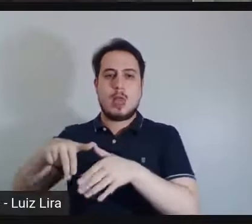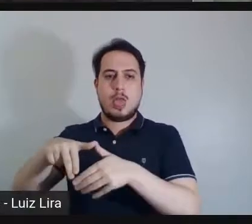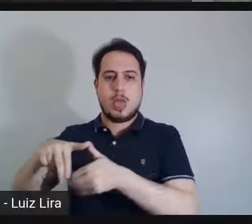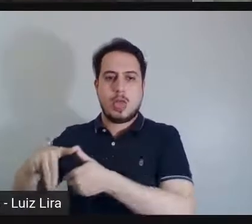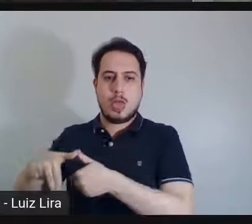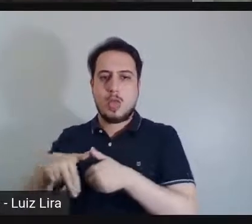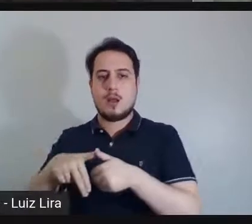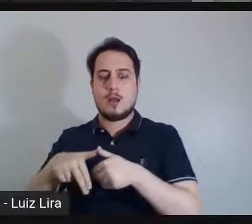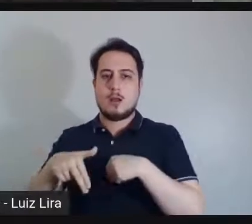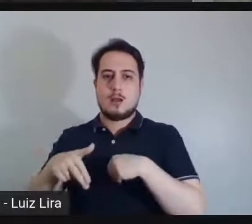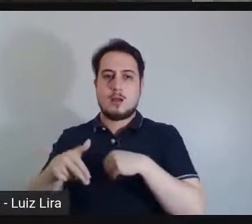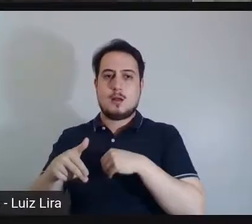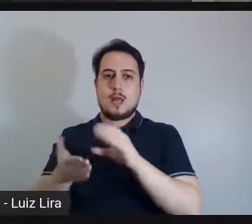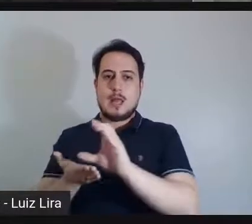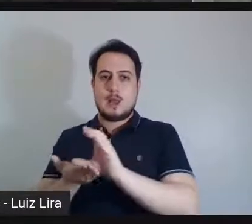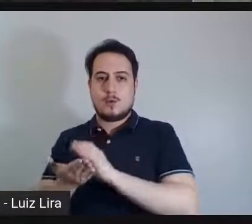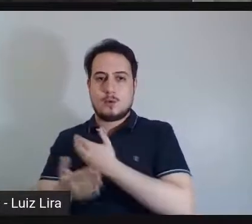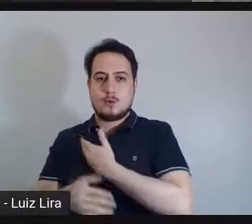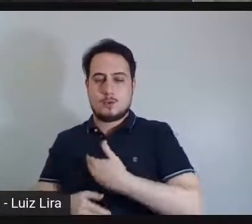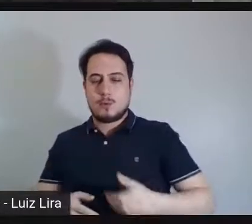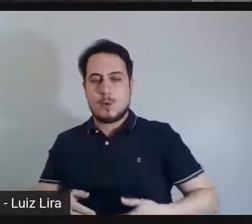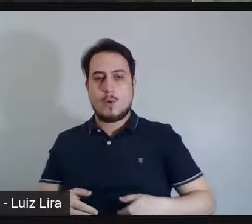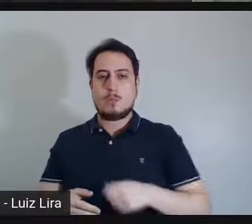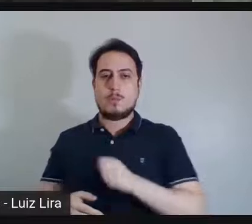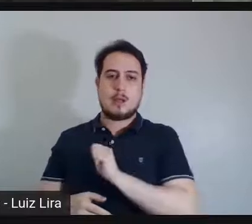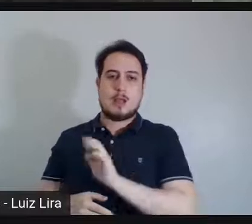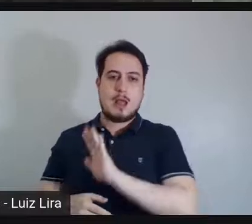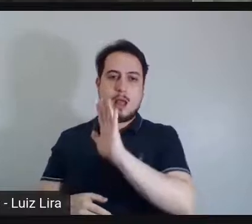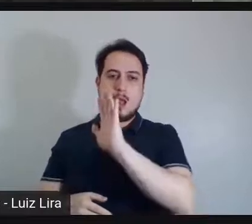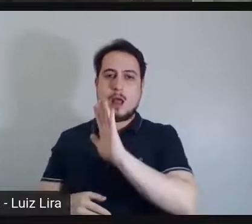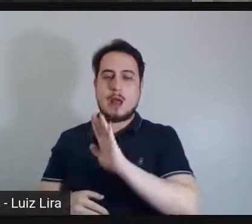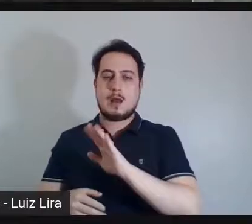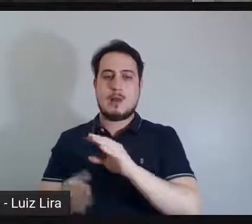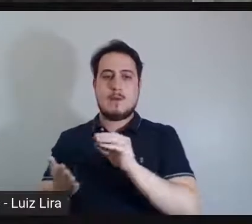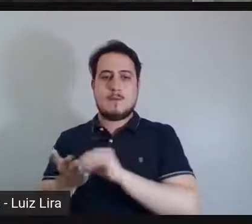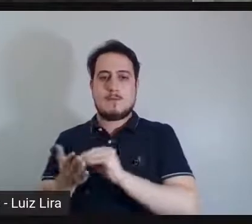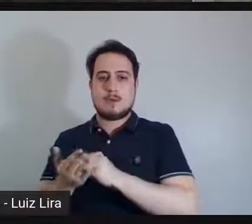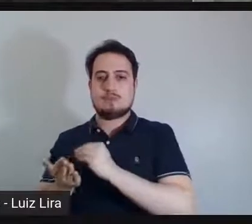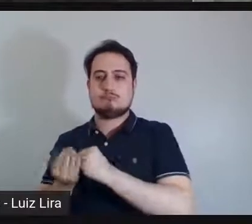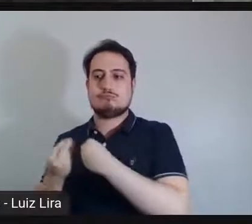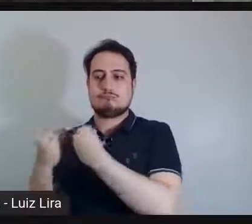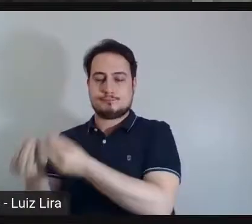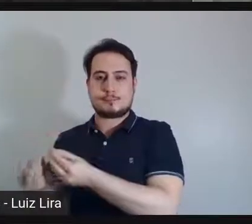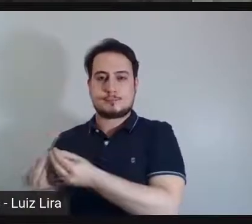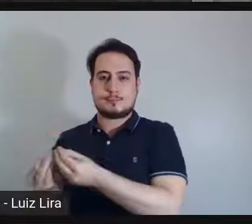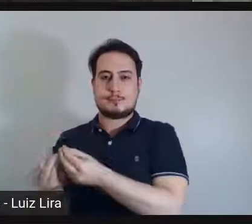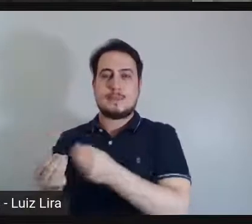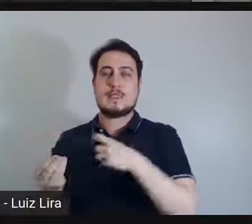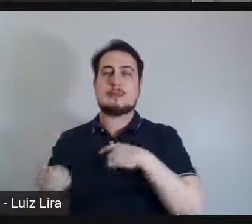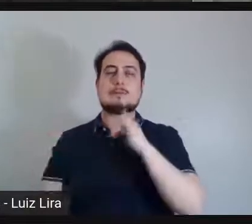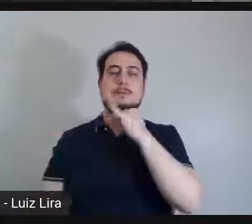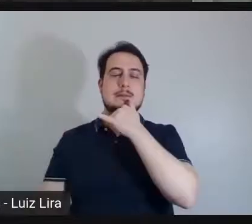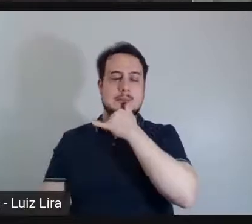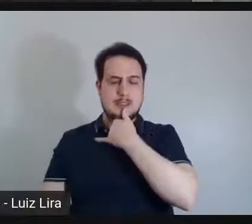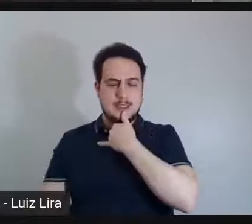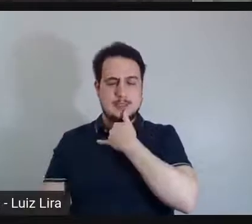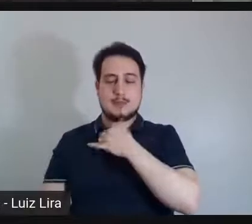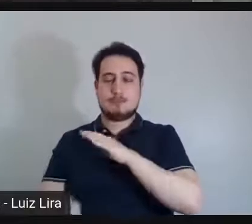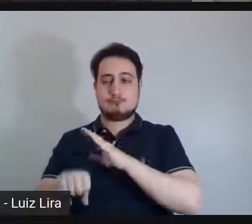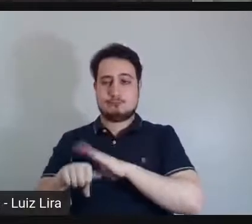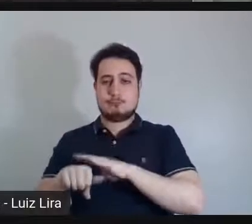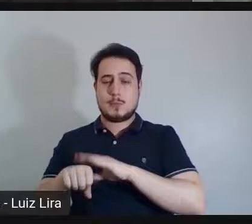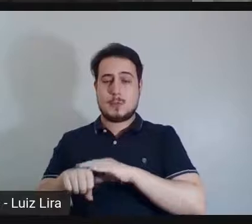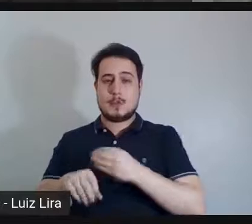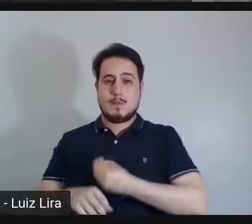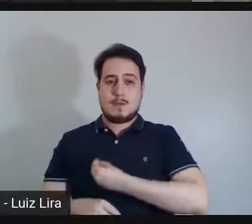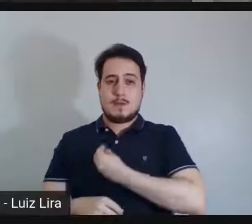de recursos públicos, majoração, não entrega. Então, é uma parte triste da história, mas